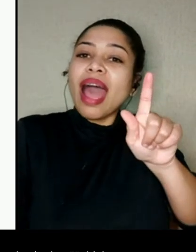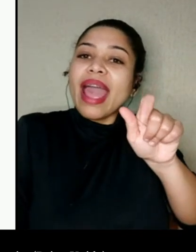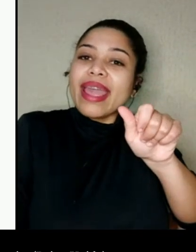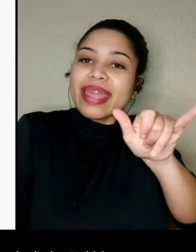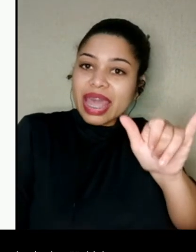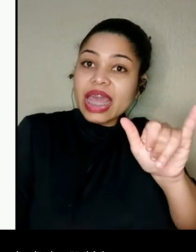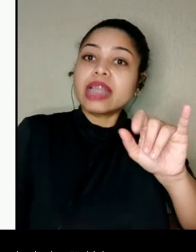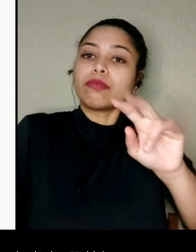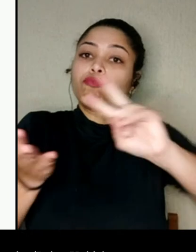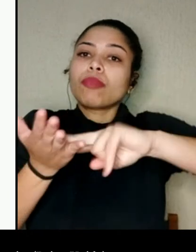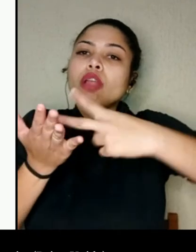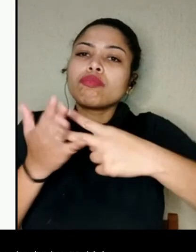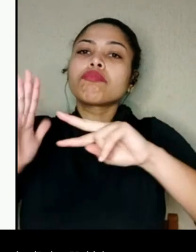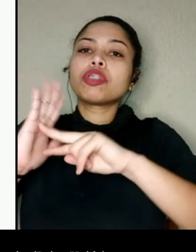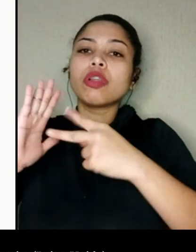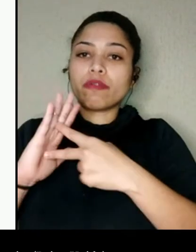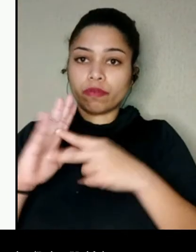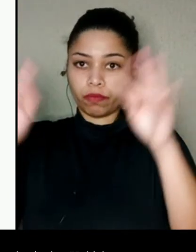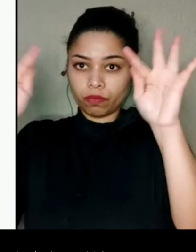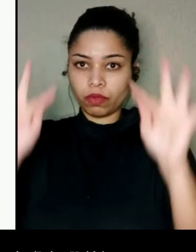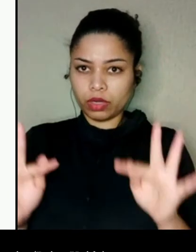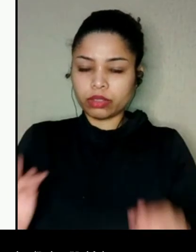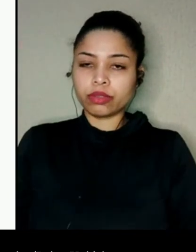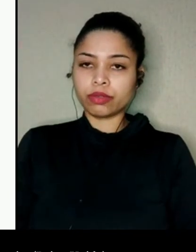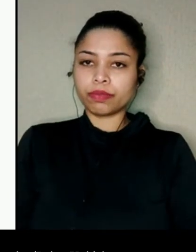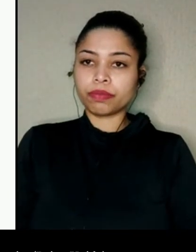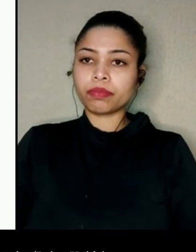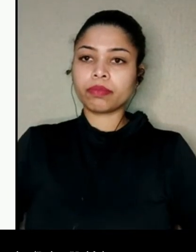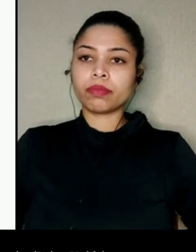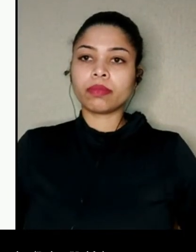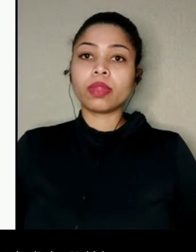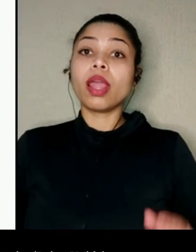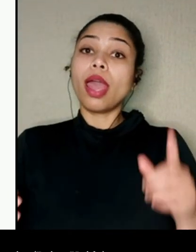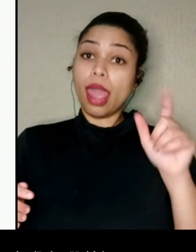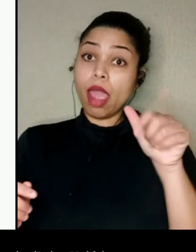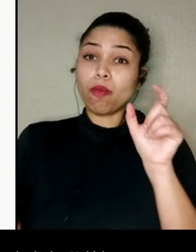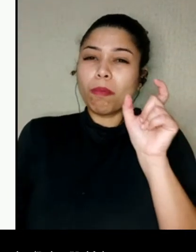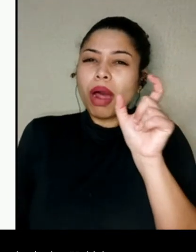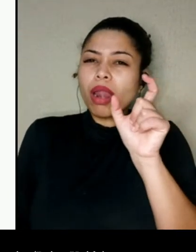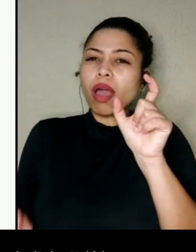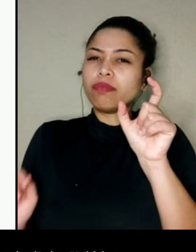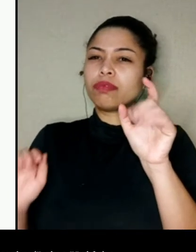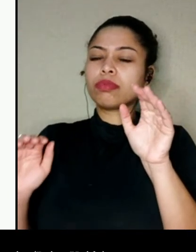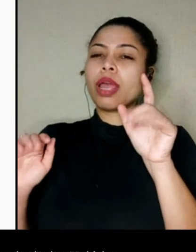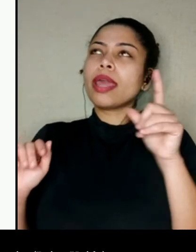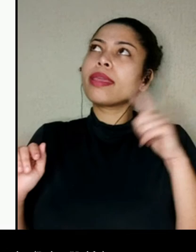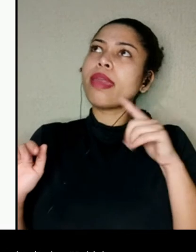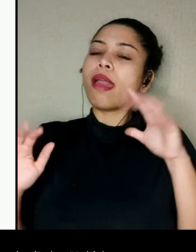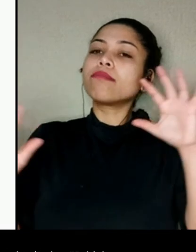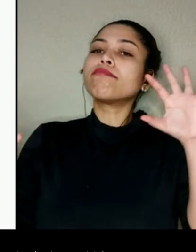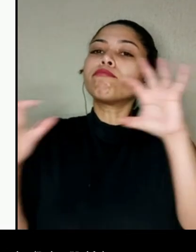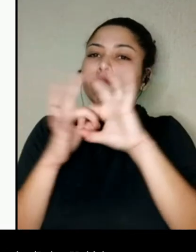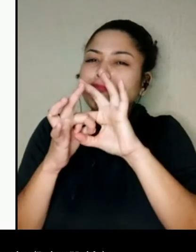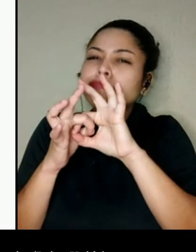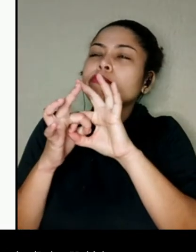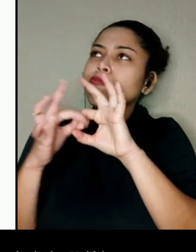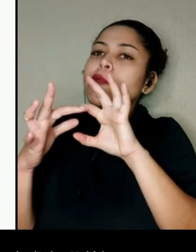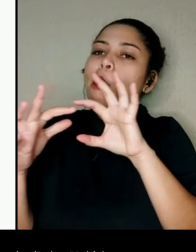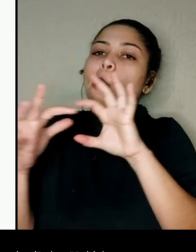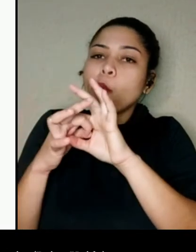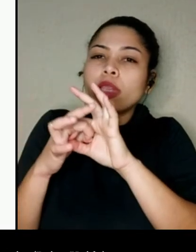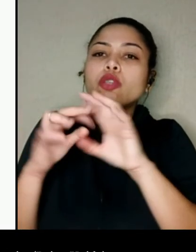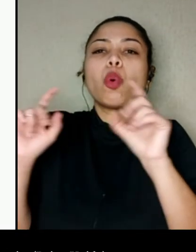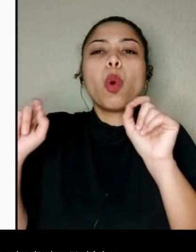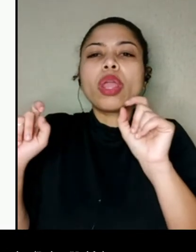começou a se tornar uma palavra com conotações sexuais após esse período